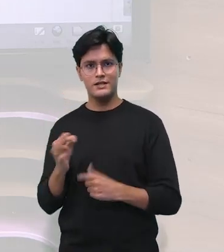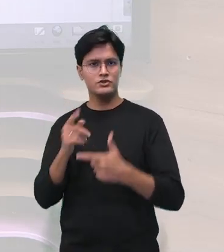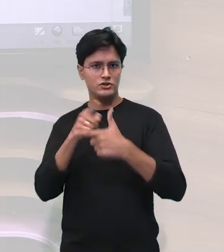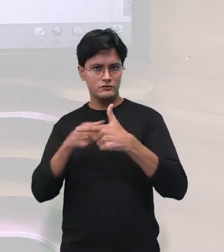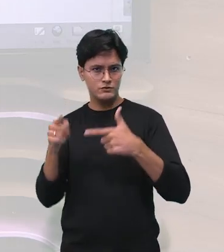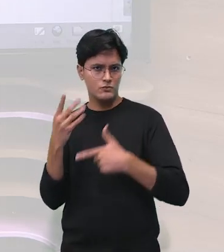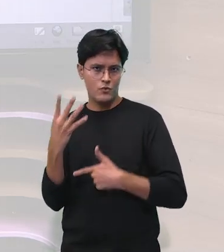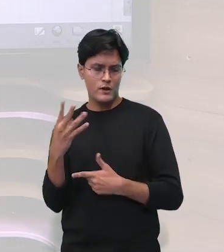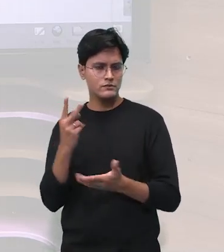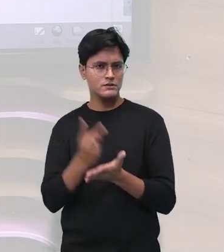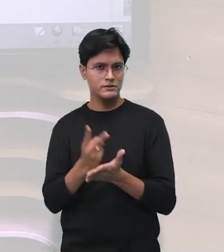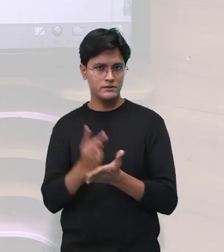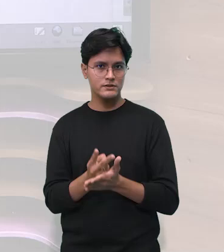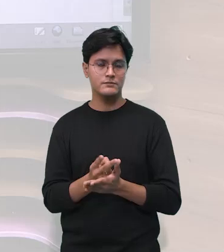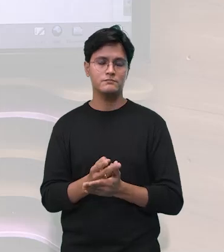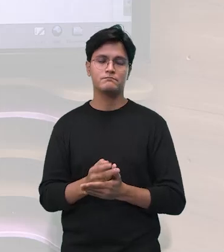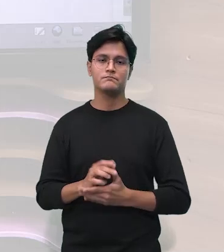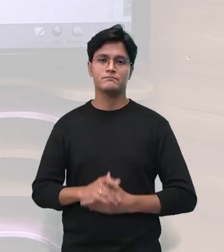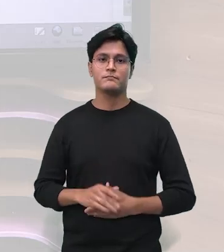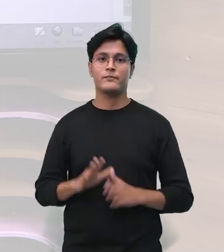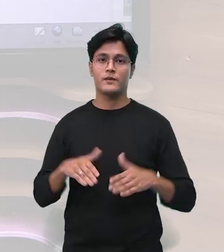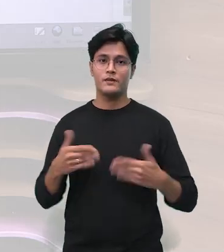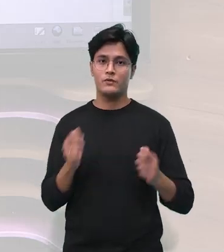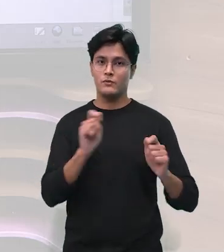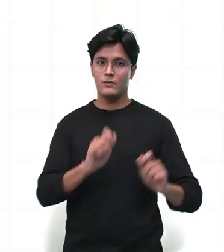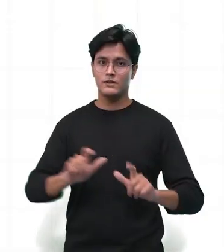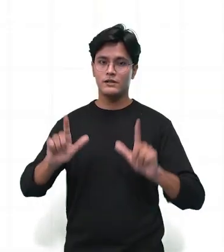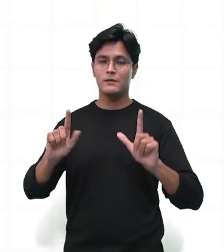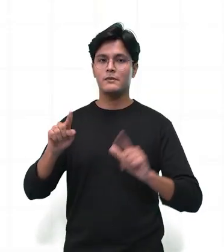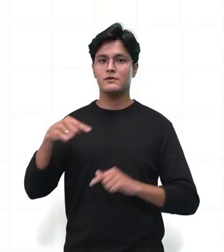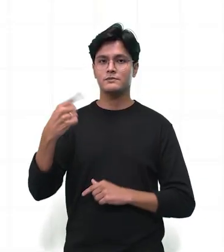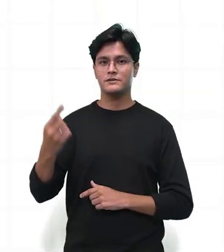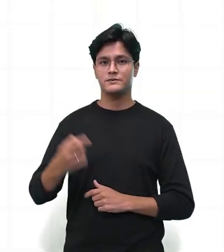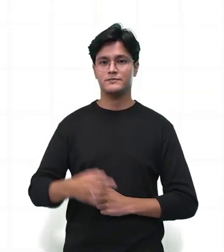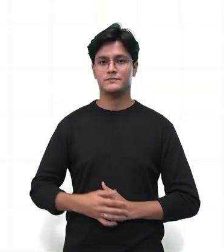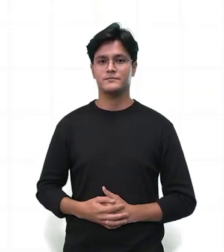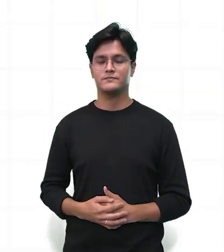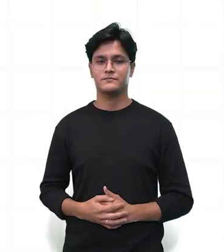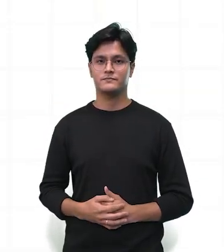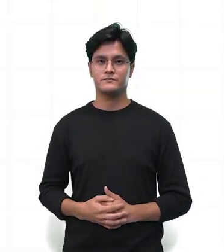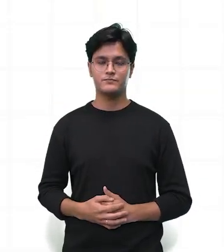aí? Vamos seguindo então. Na próxima cartela, nós temos aí, ó.